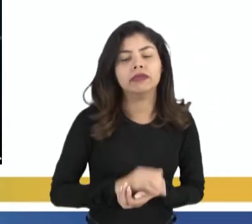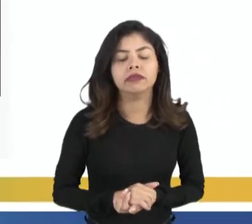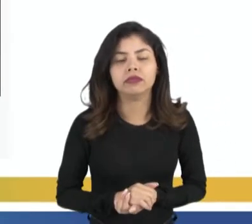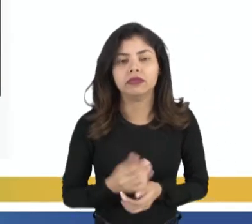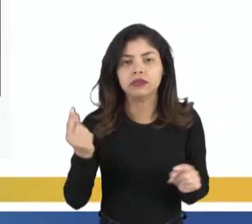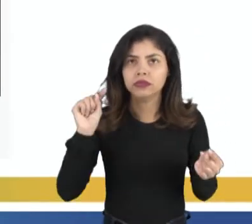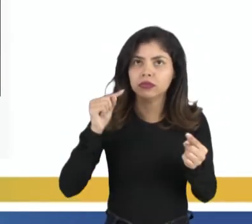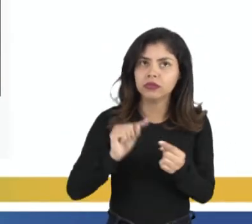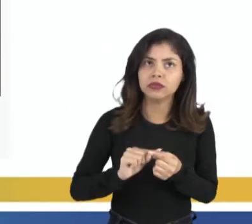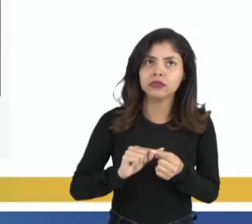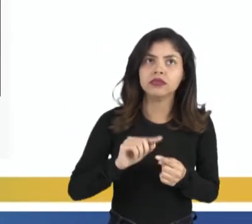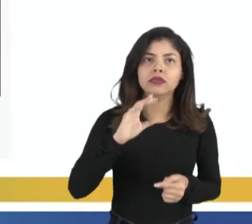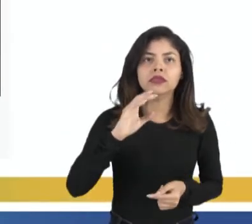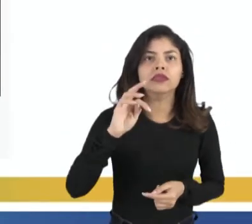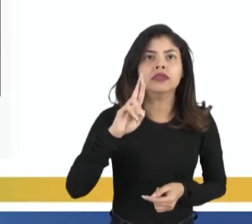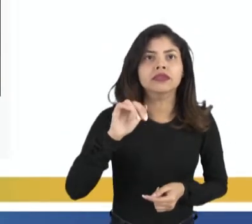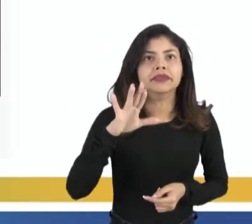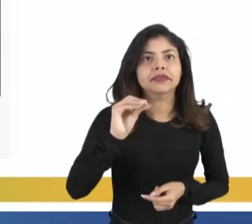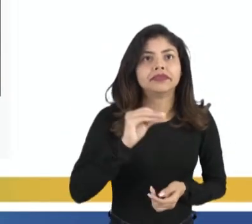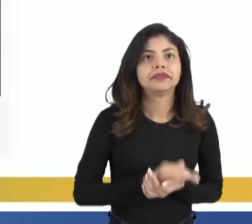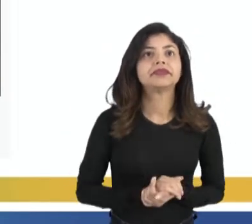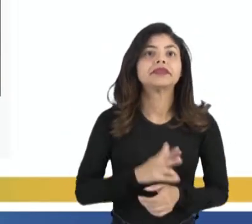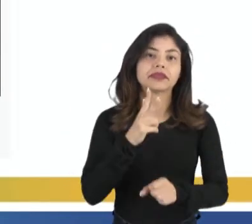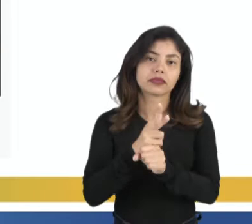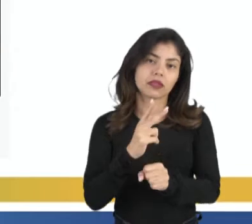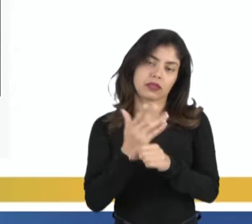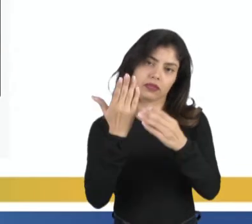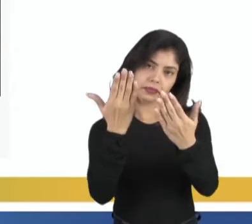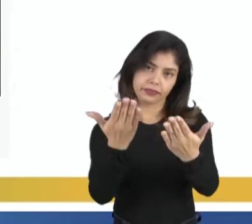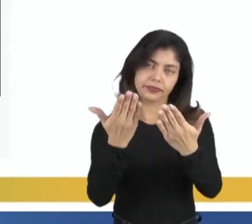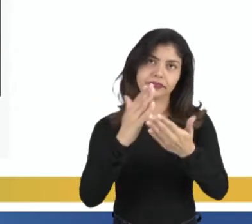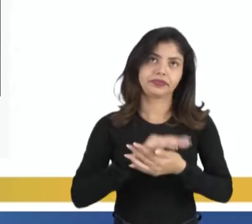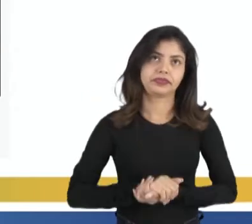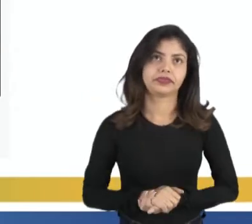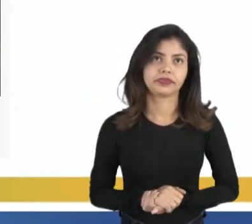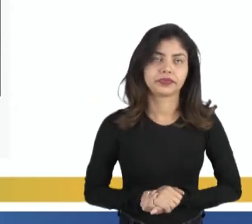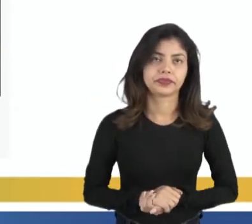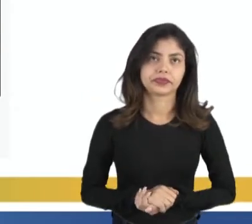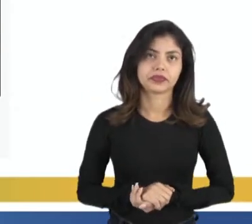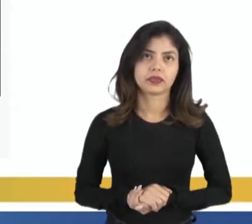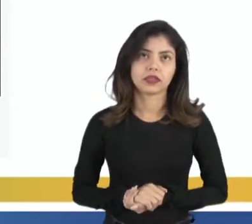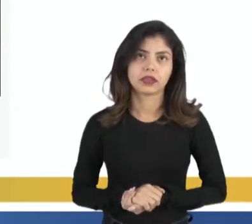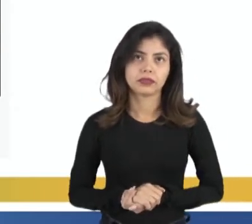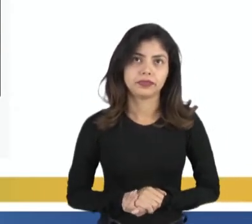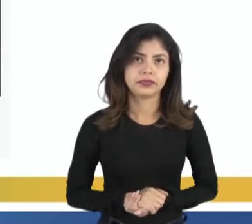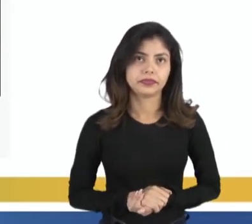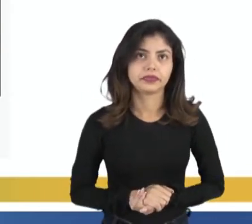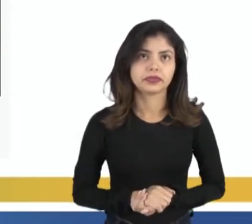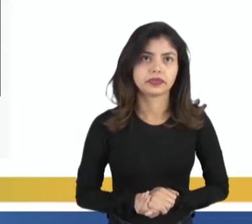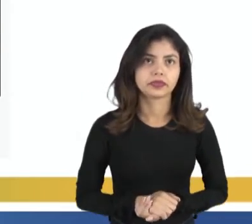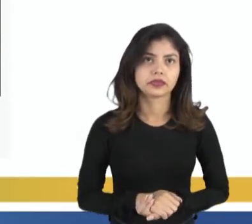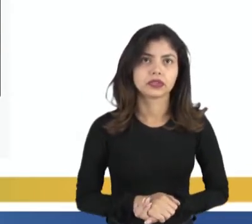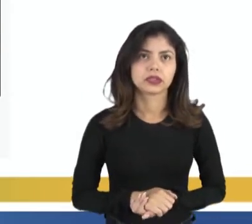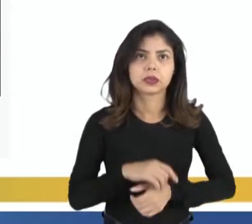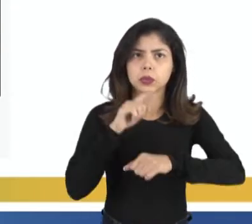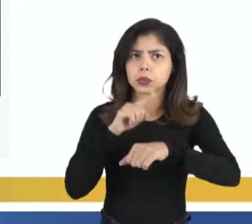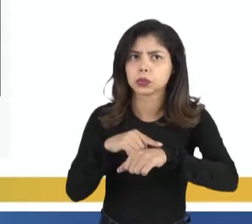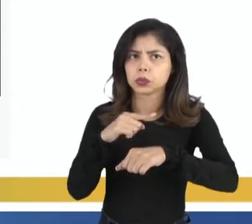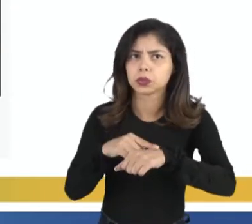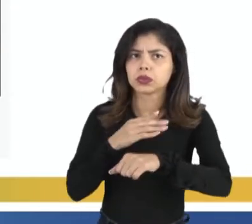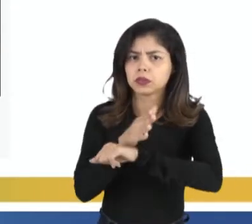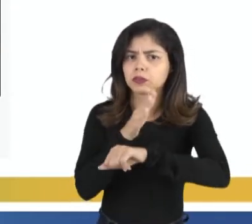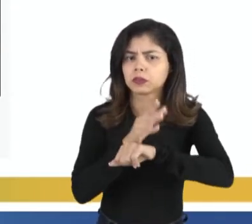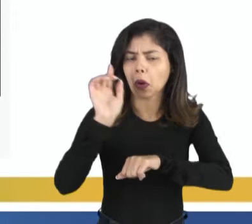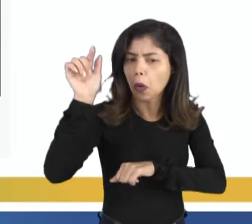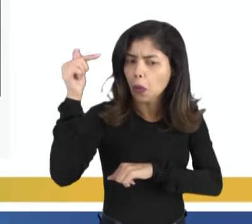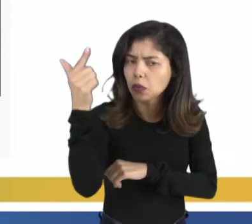aí próxima centauri sugestão de vídeo para vocês vão Há quanto tempo Demoramos aí